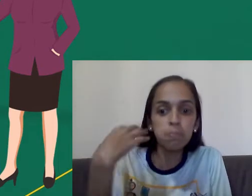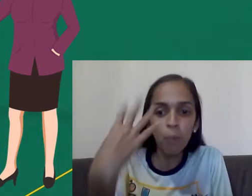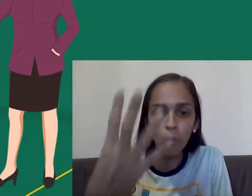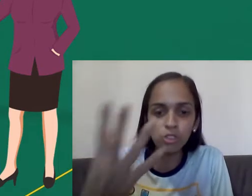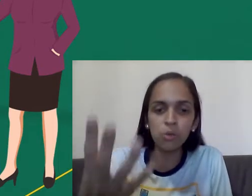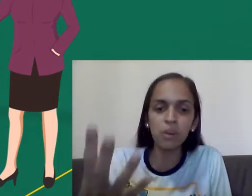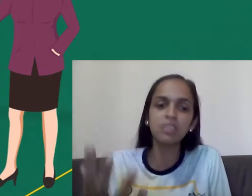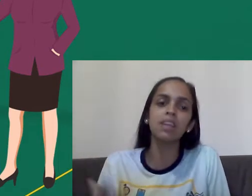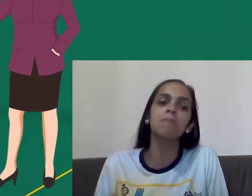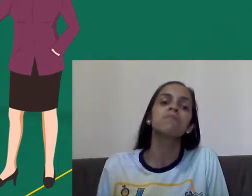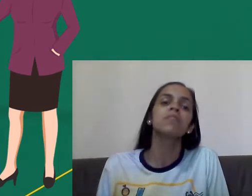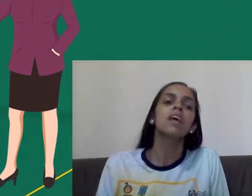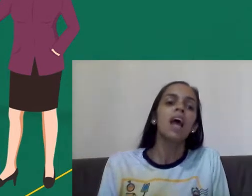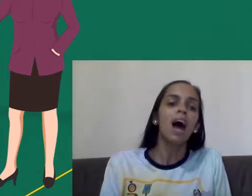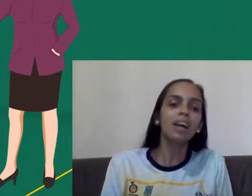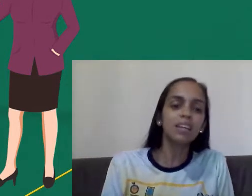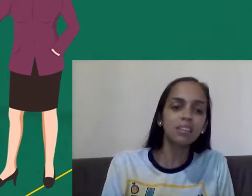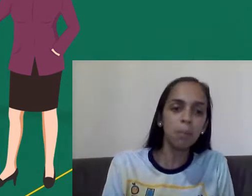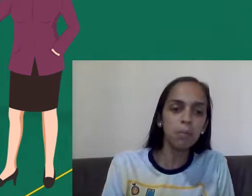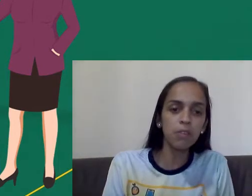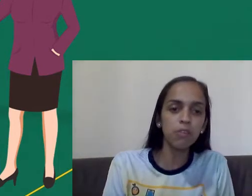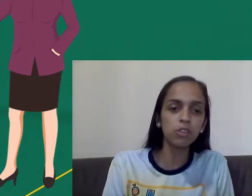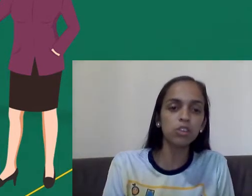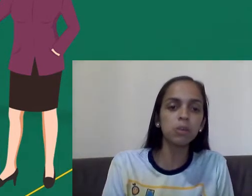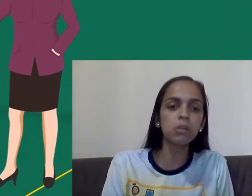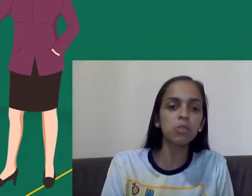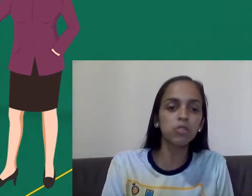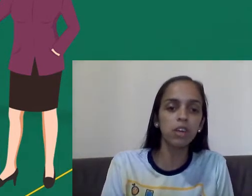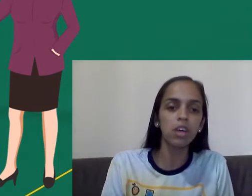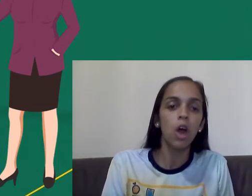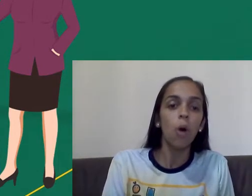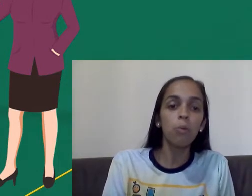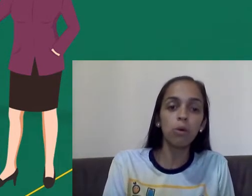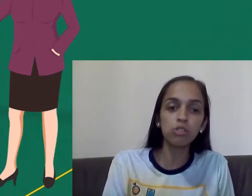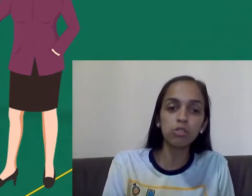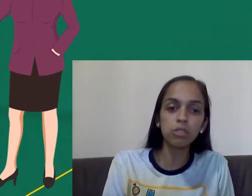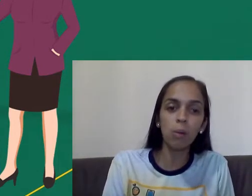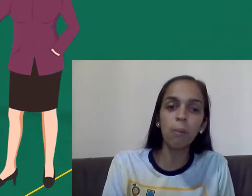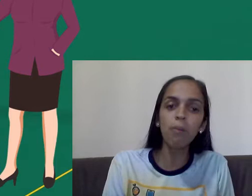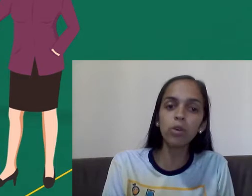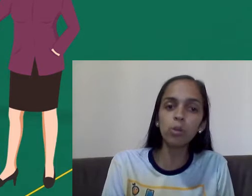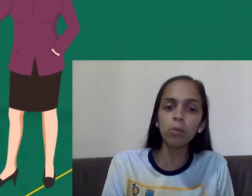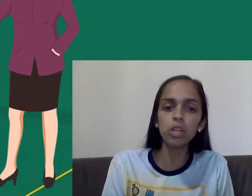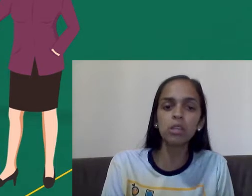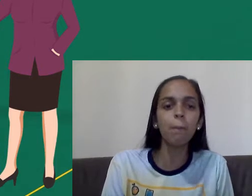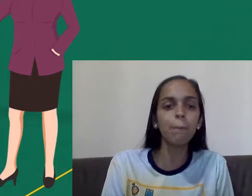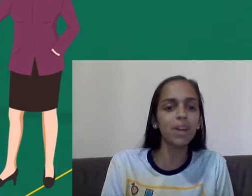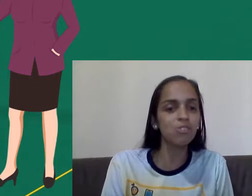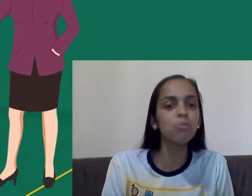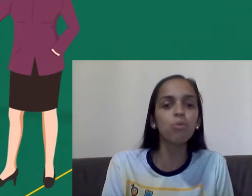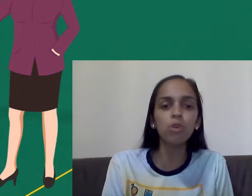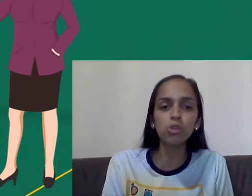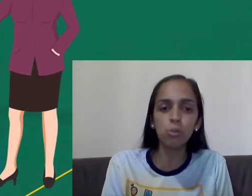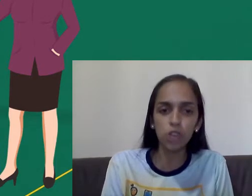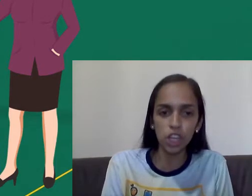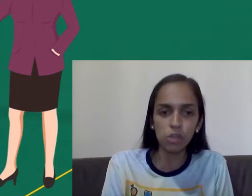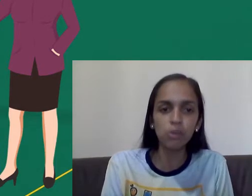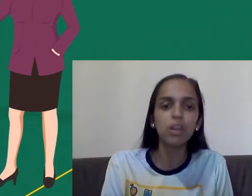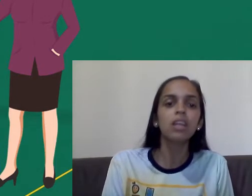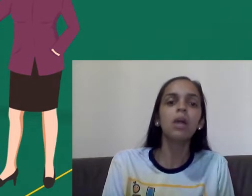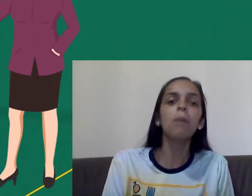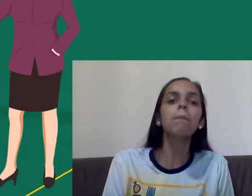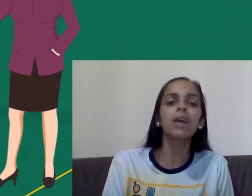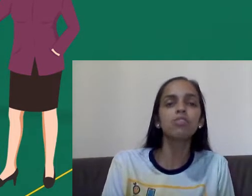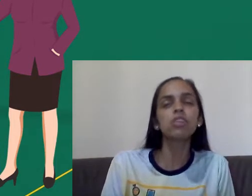exposto assim. Aqui nessa primeira foto nós podemos ver uma construção muito bonita, um prédio muito